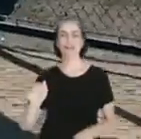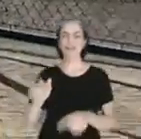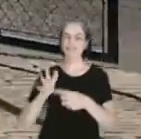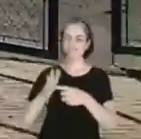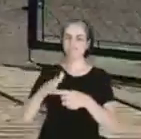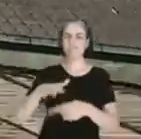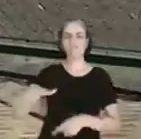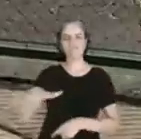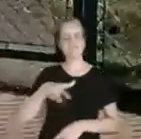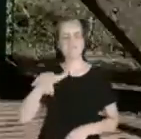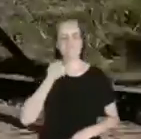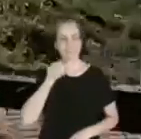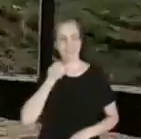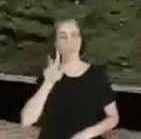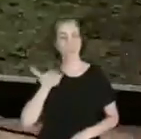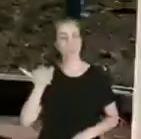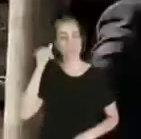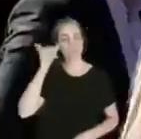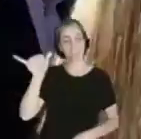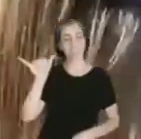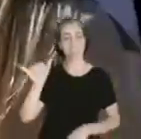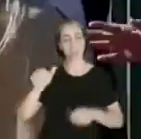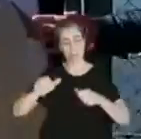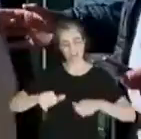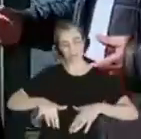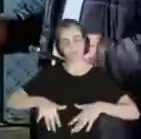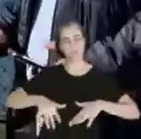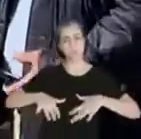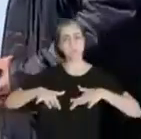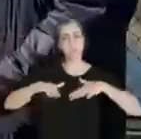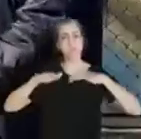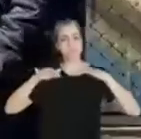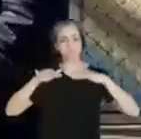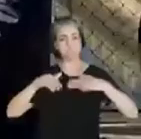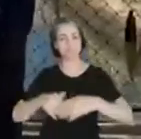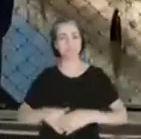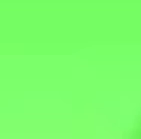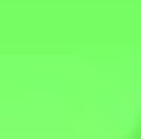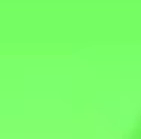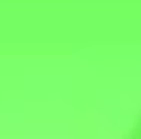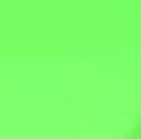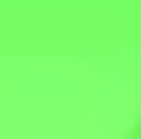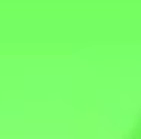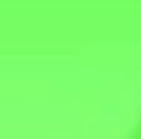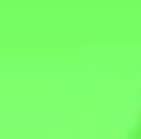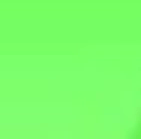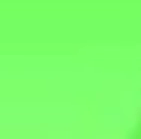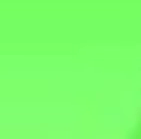bombeamento. O empreendimento vai contribuir com a prevenção e o combate a alagamentos e enchentes.